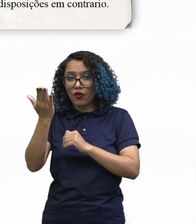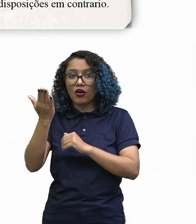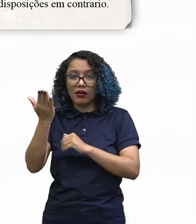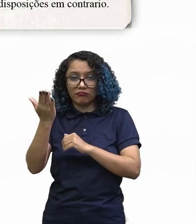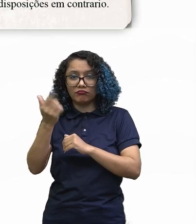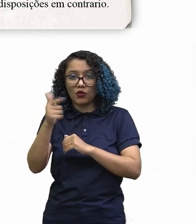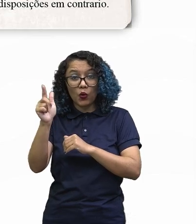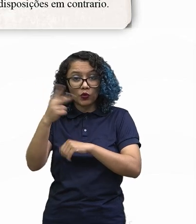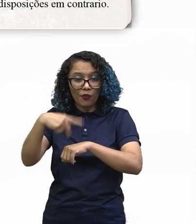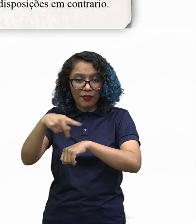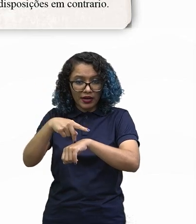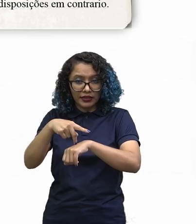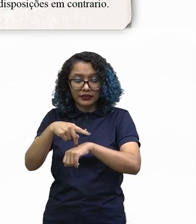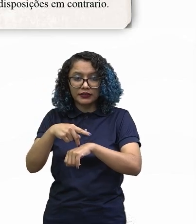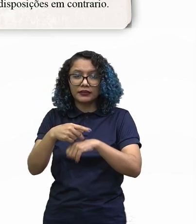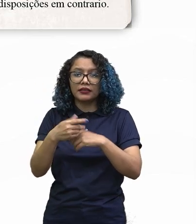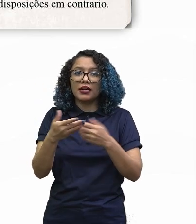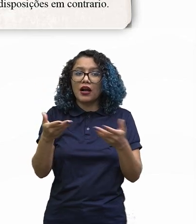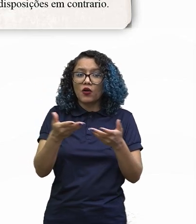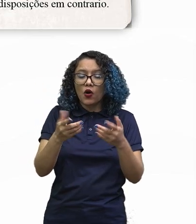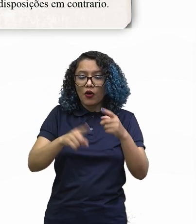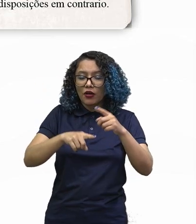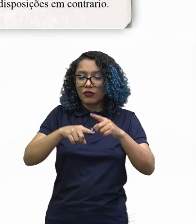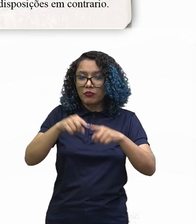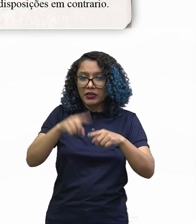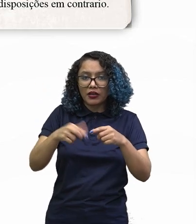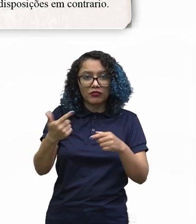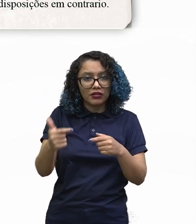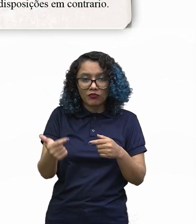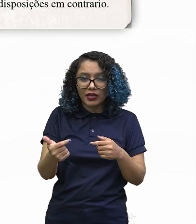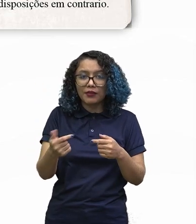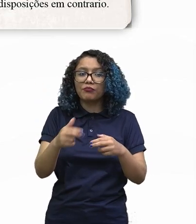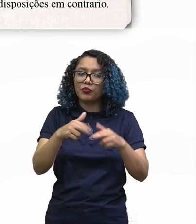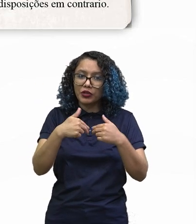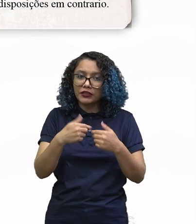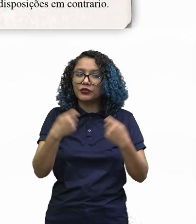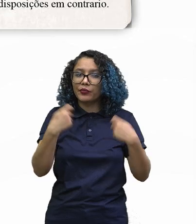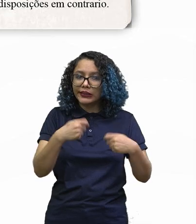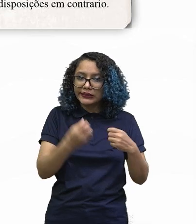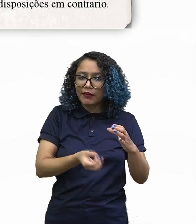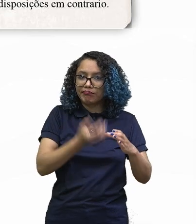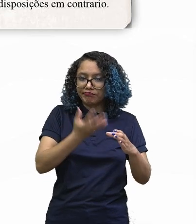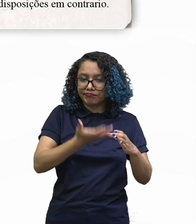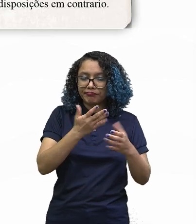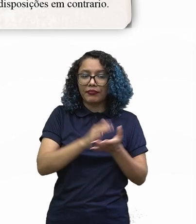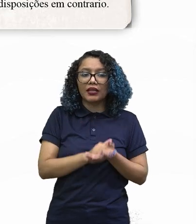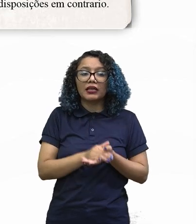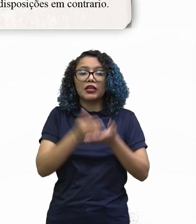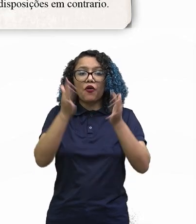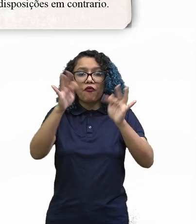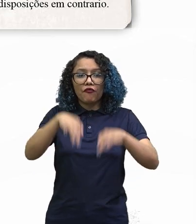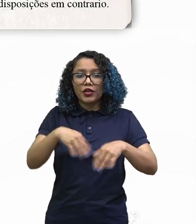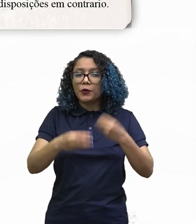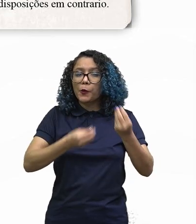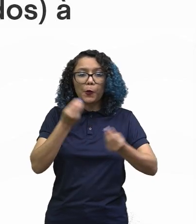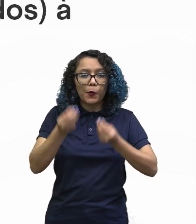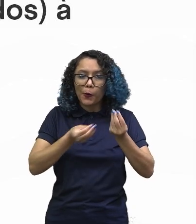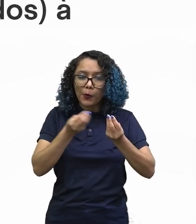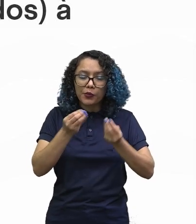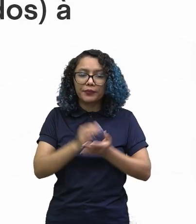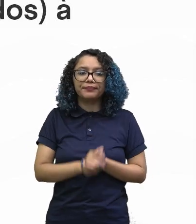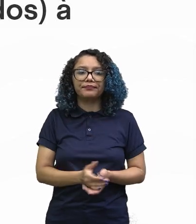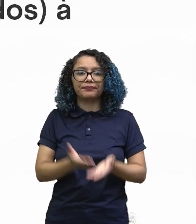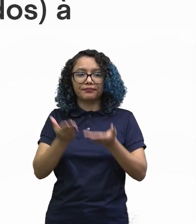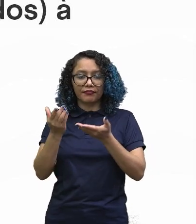agora, sem esses produtos, precisou fabricá-los. O fim do conflito vem com